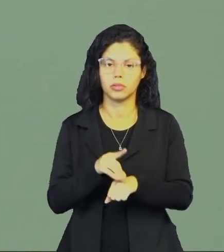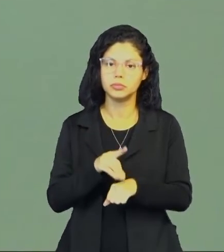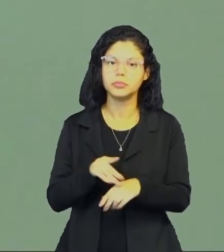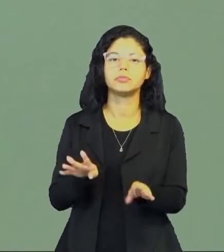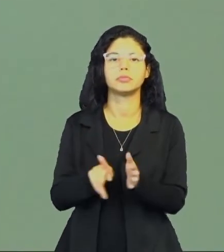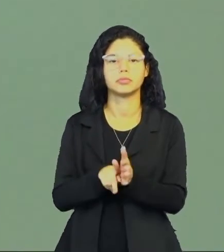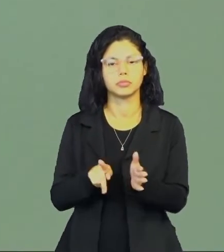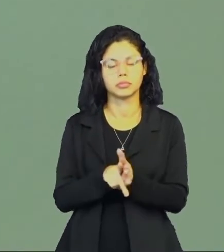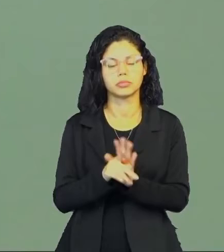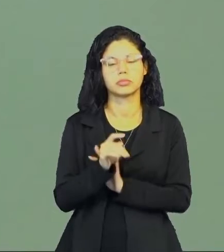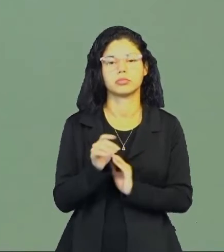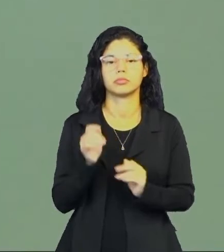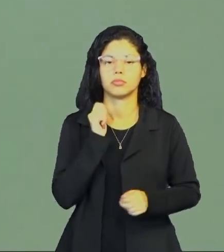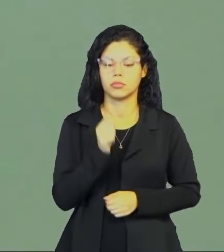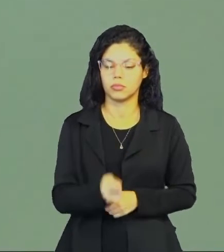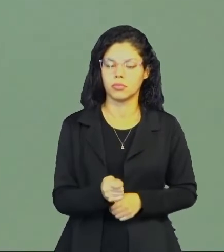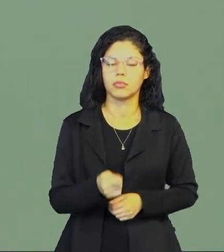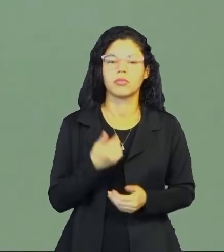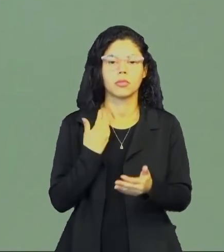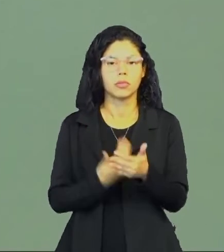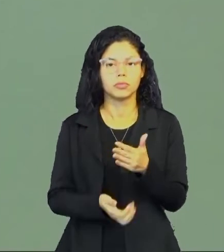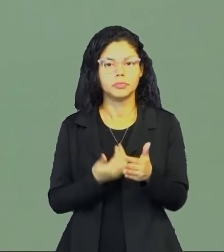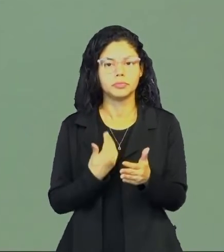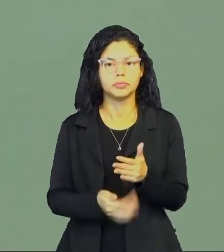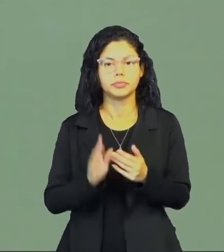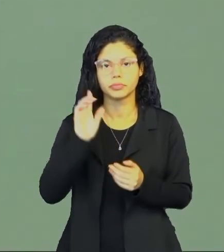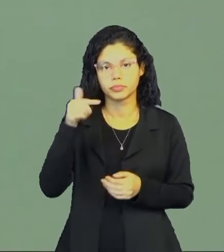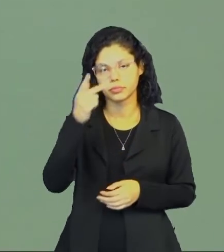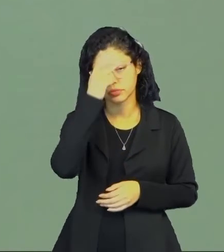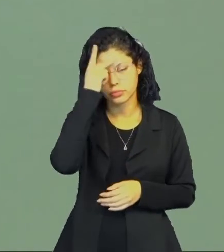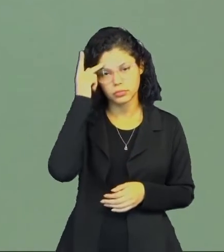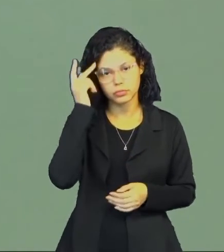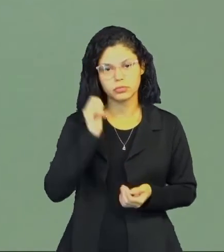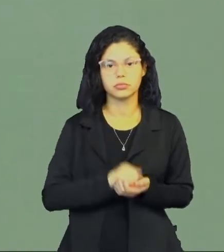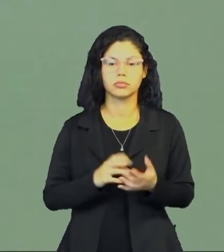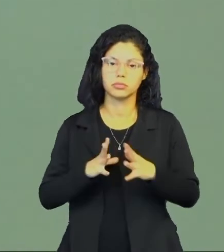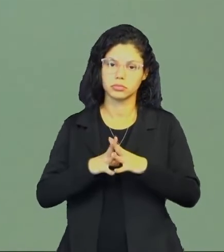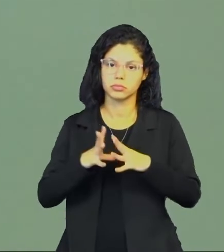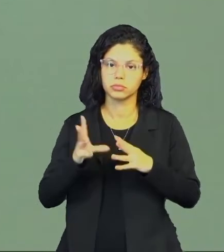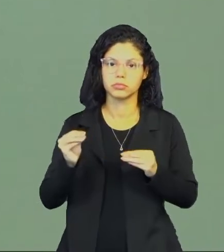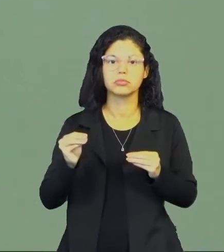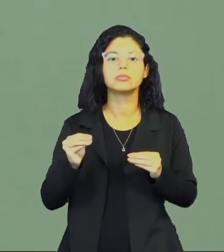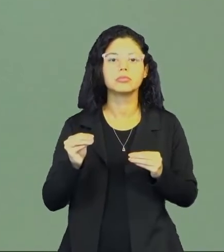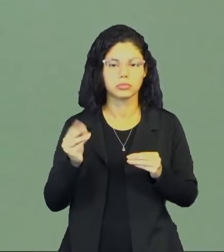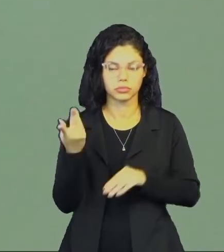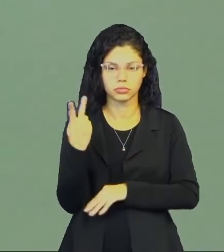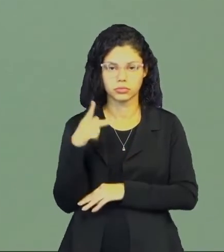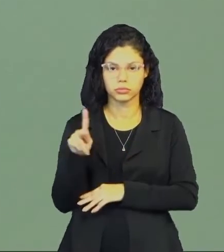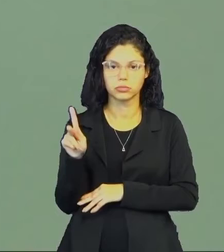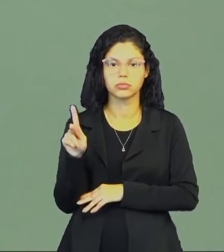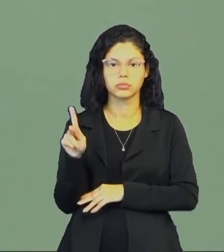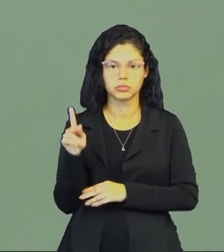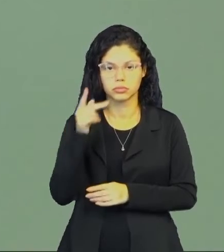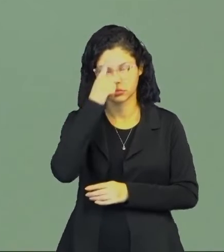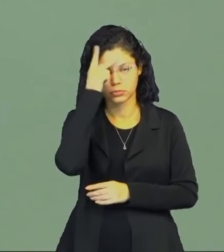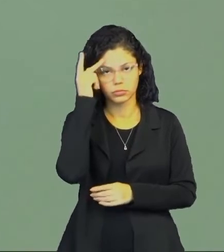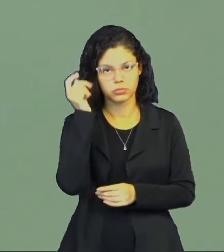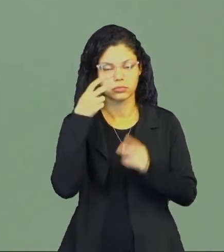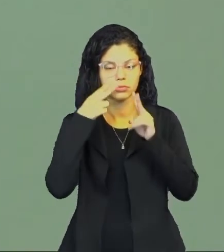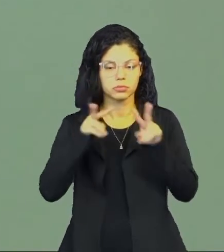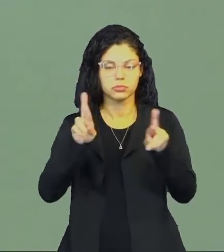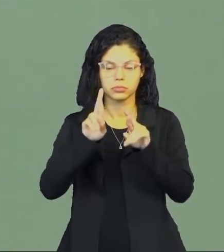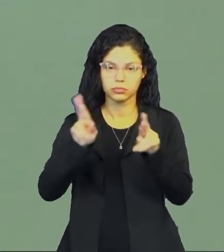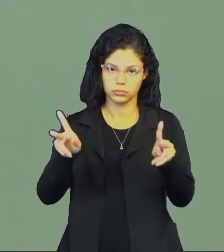ditadura militar, de um familiar que perdeu aquela pessoa, né, que desapareceu durante esse período. São visões